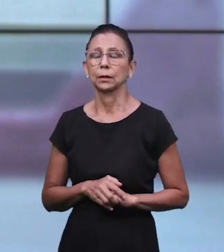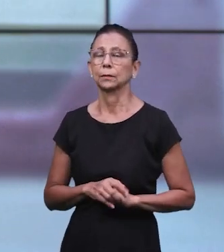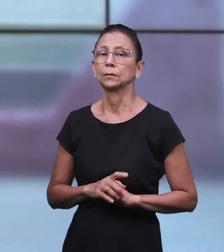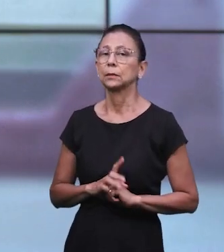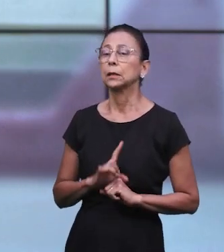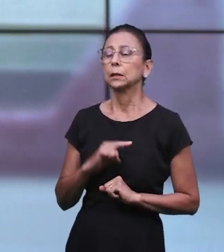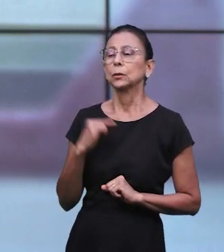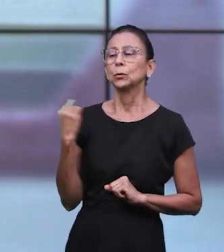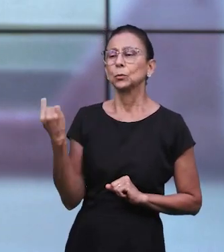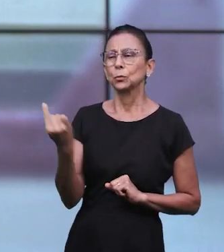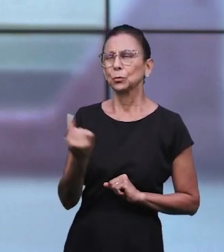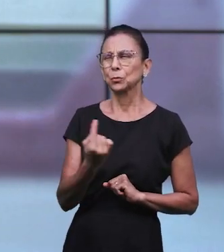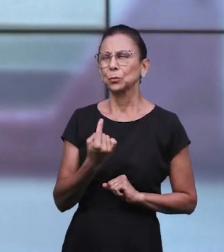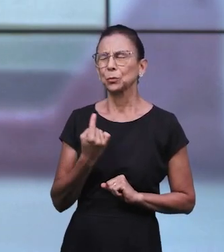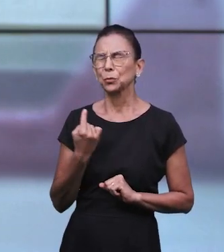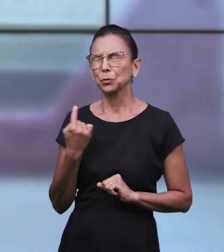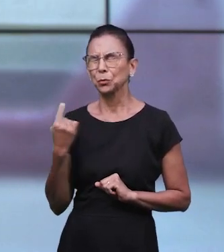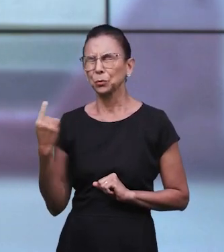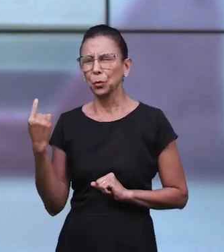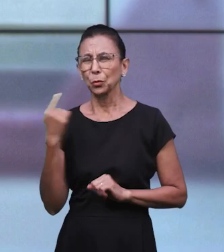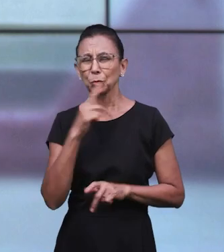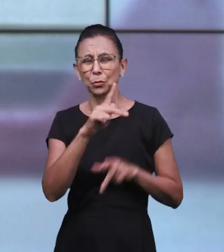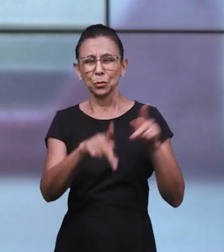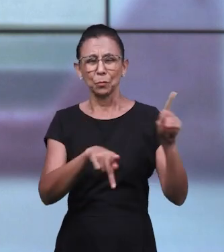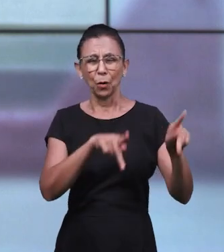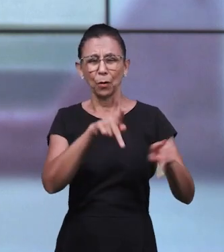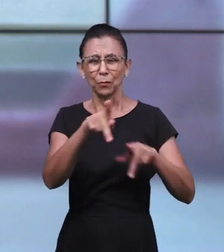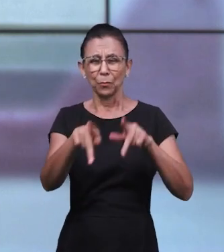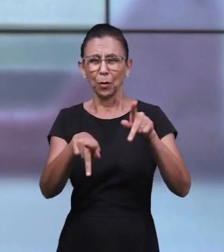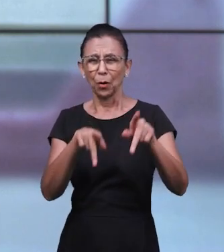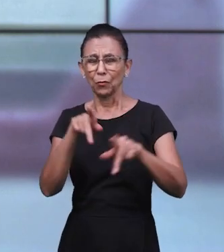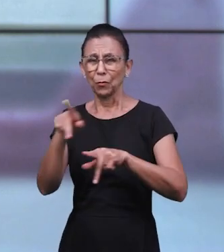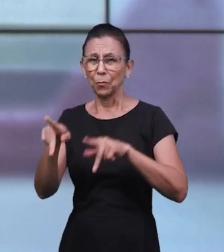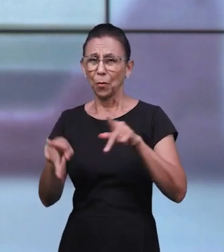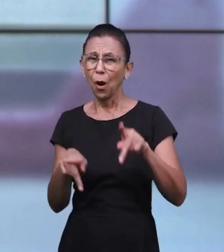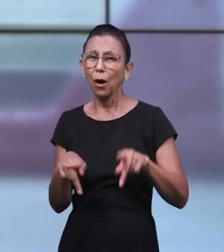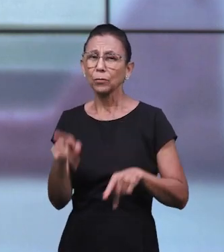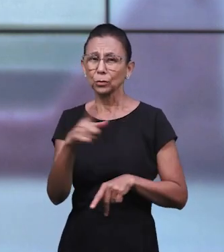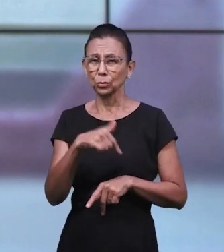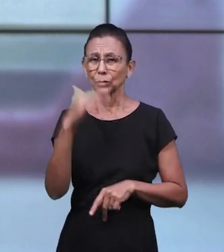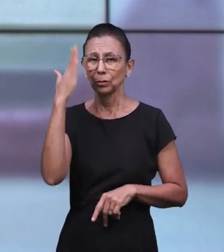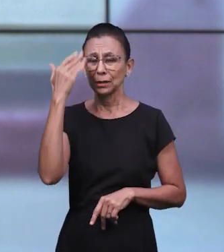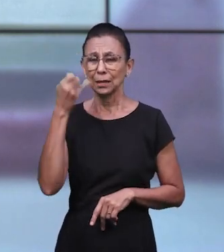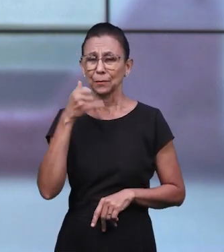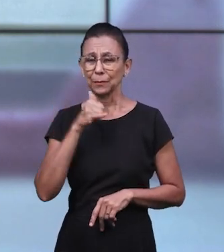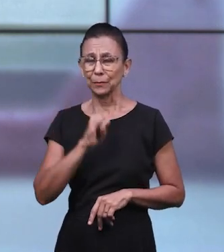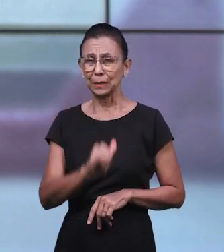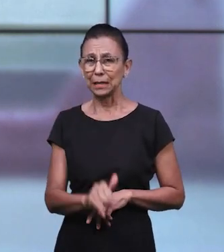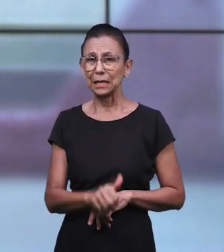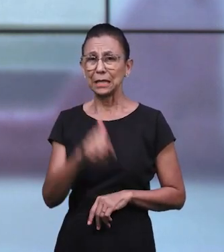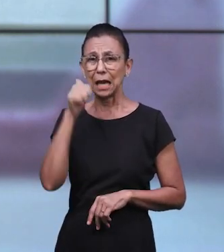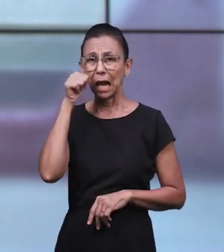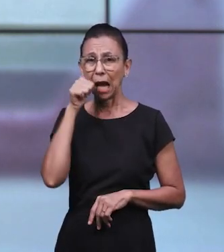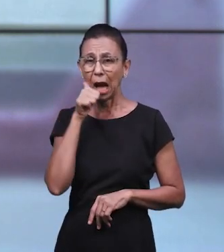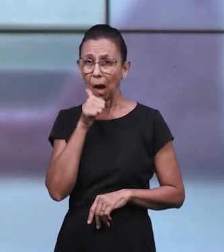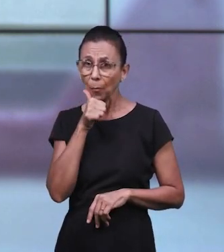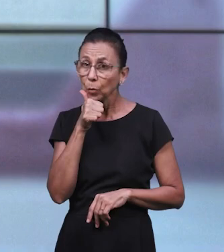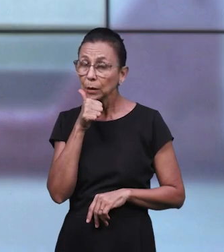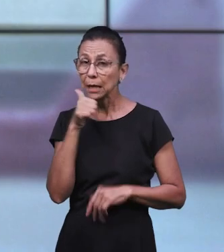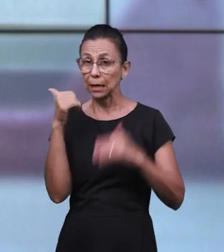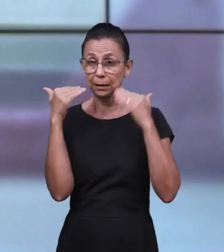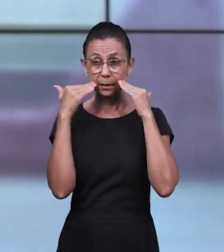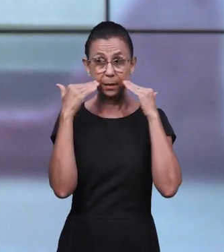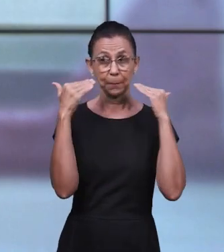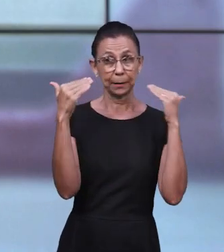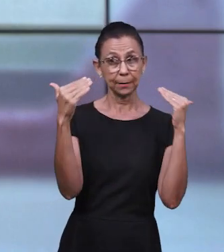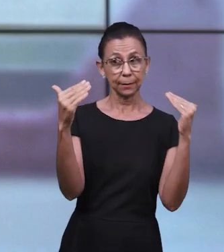o povo das províncias, bem sabe que todo homem ou mulher que entrar ao rei no pátio anterior sem ser